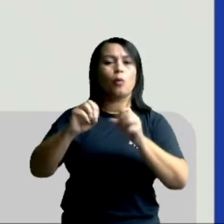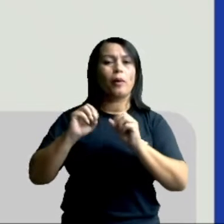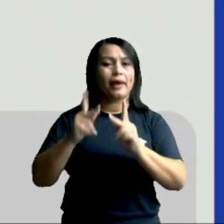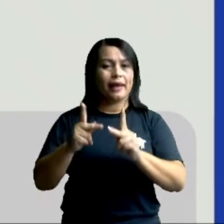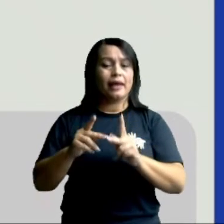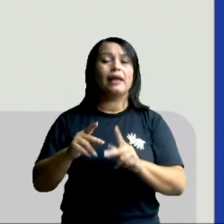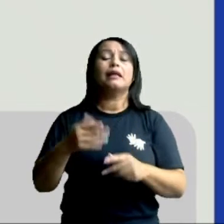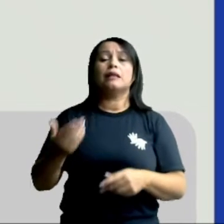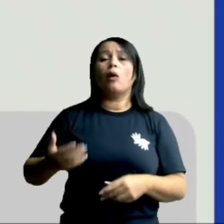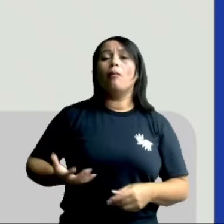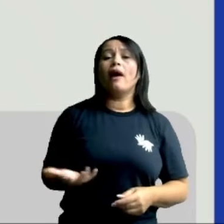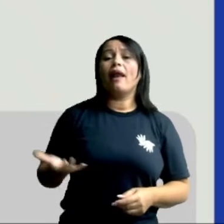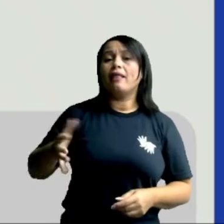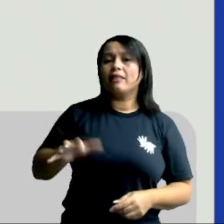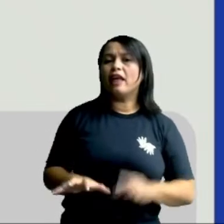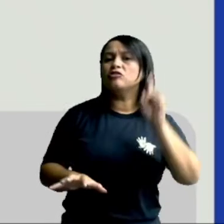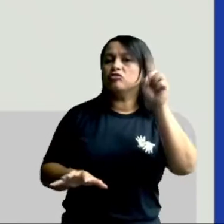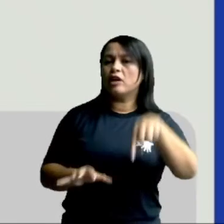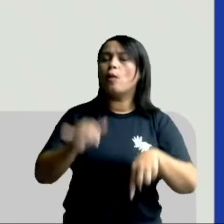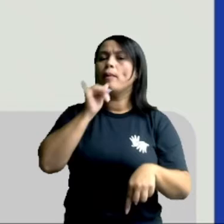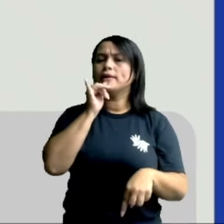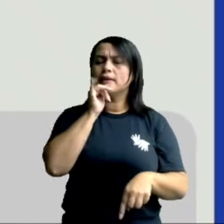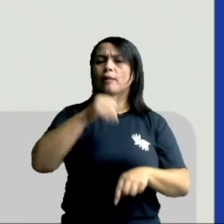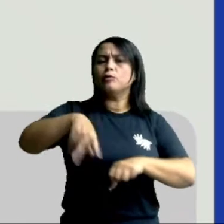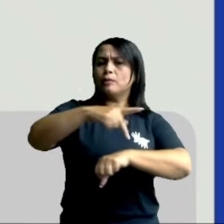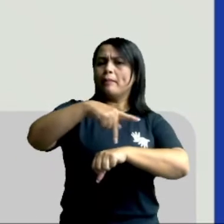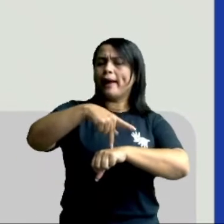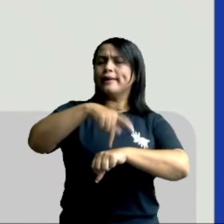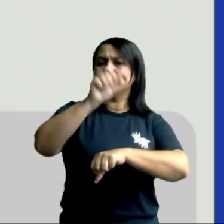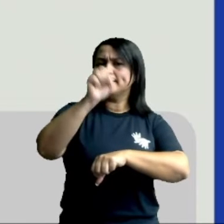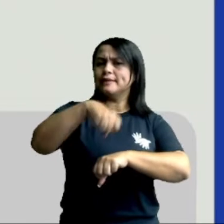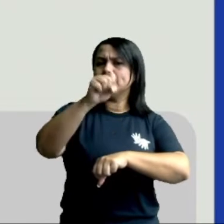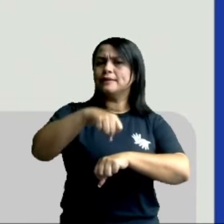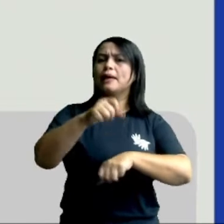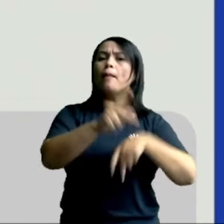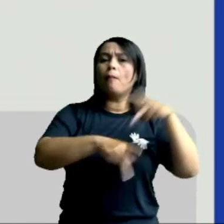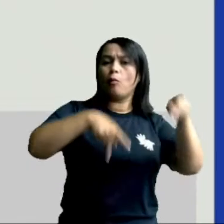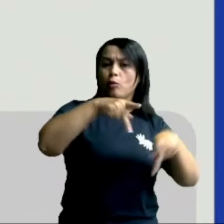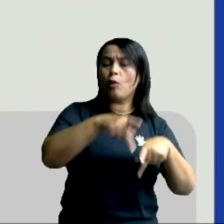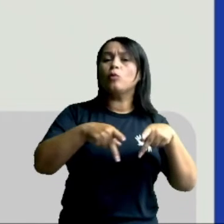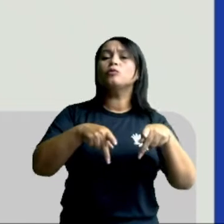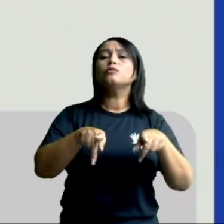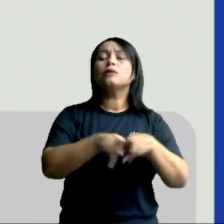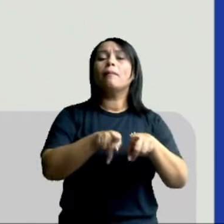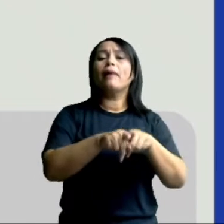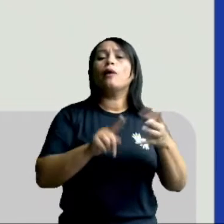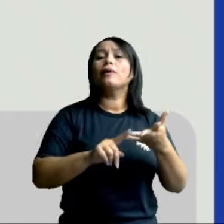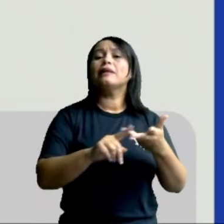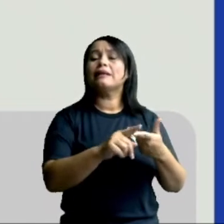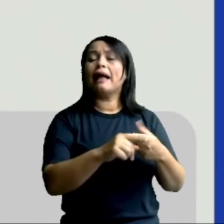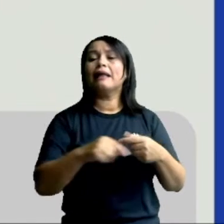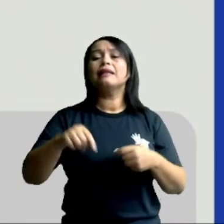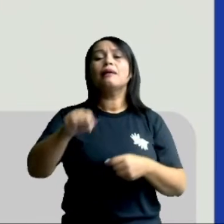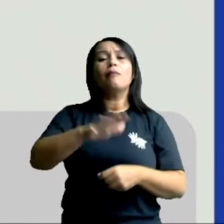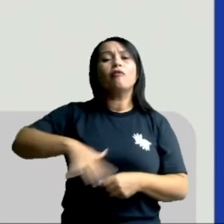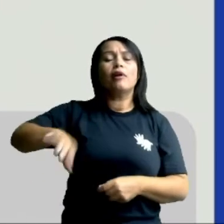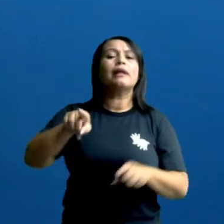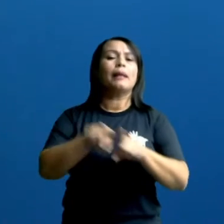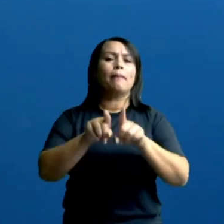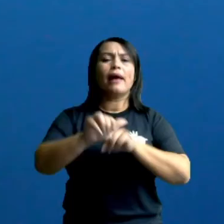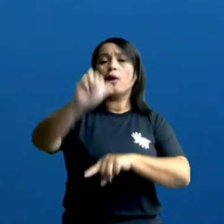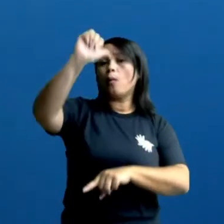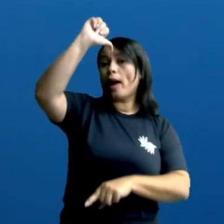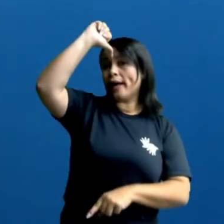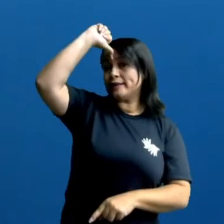Então, Bangladesh é um exemplo de país populoso e povoado. Do mesmo jeito a gente vai fazer com a